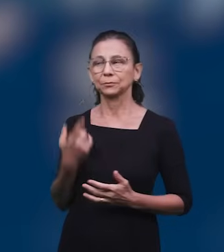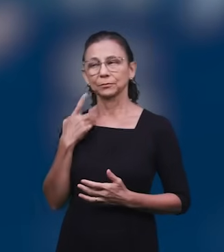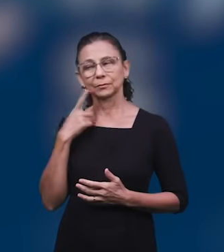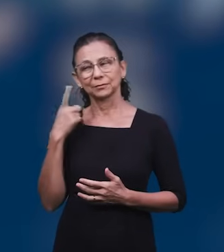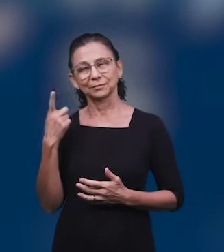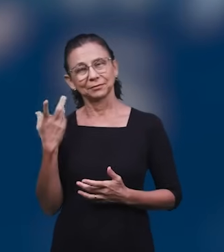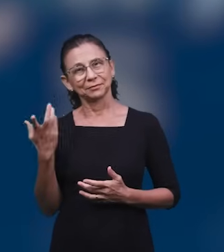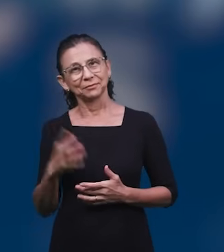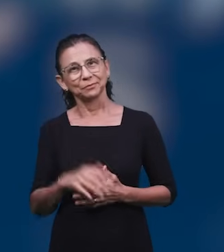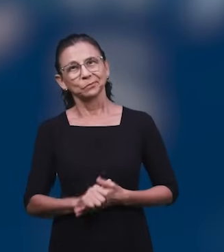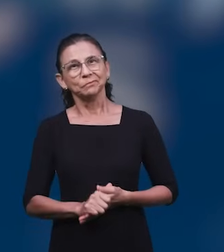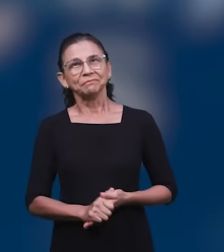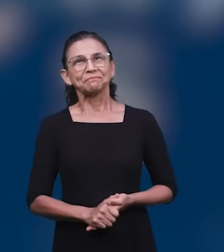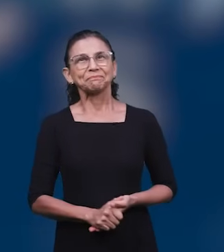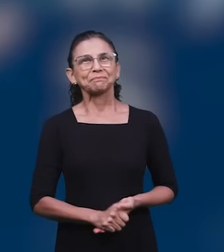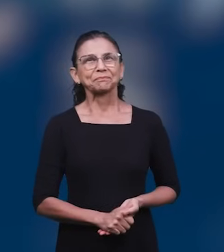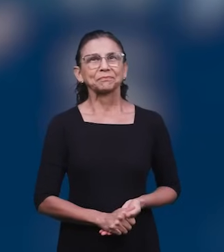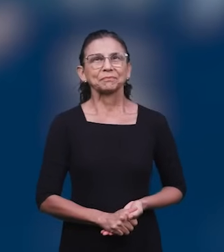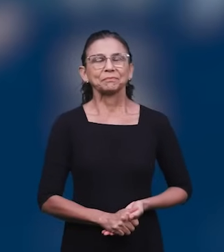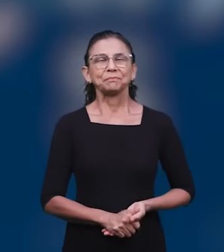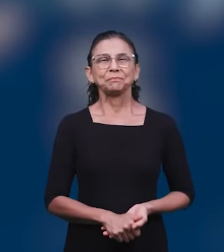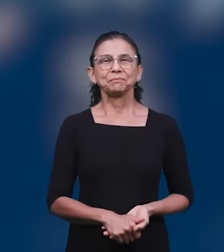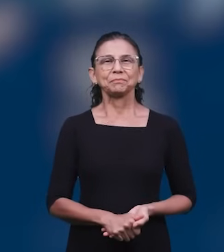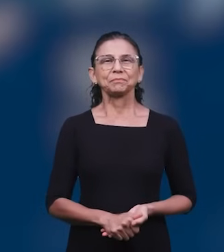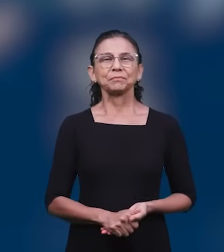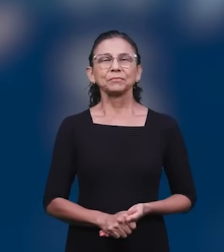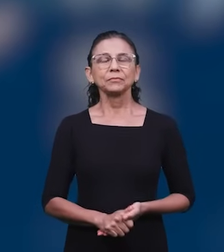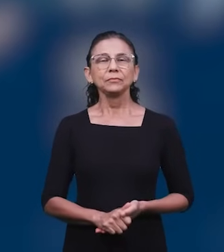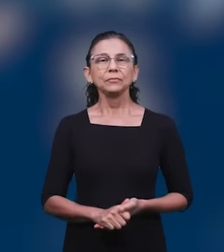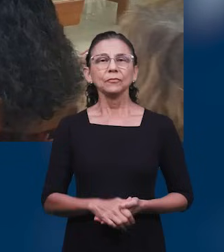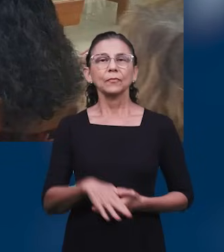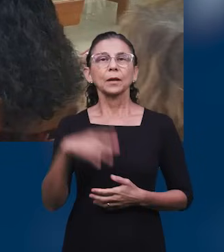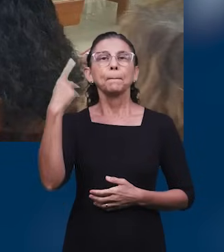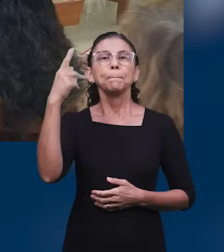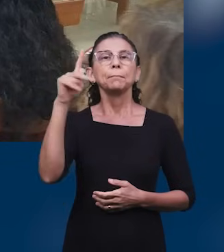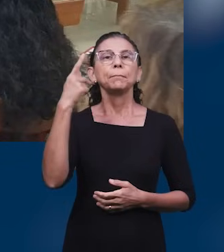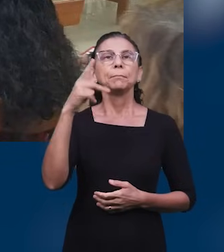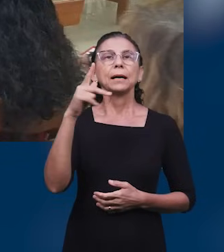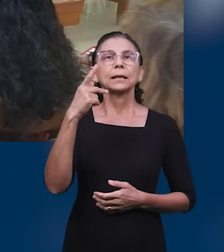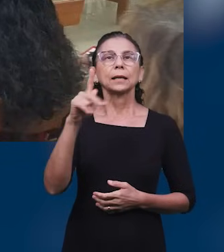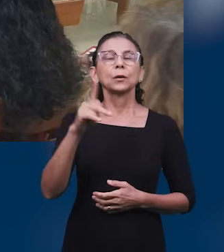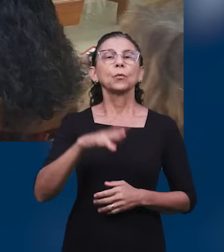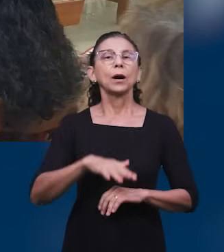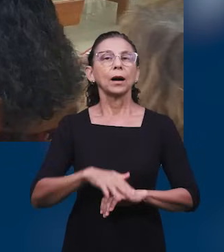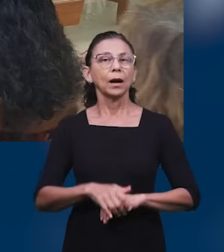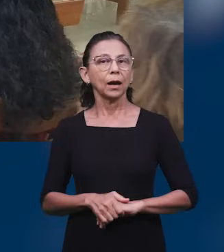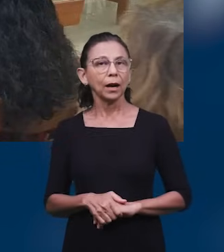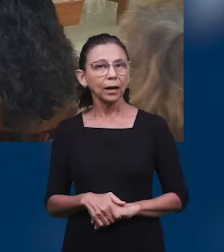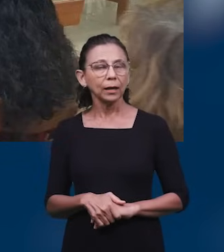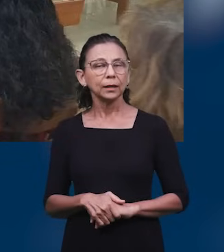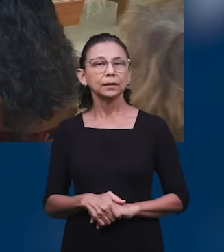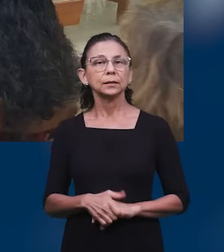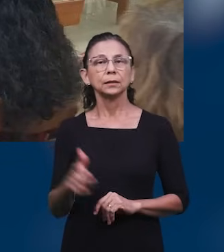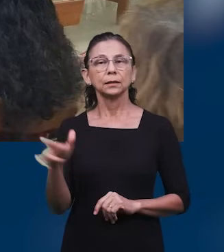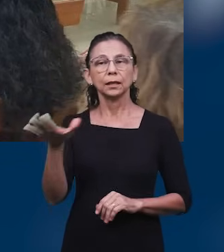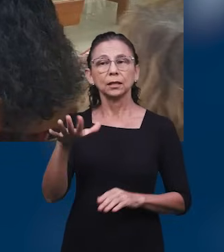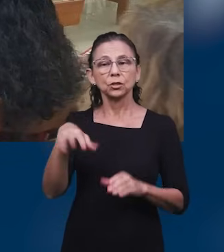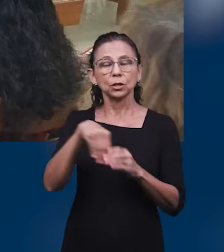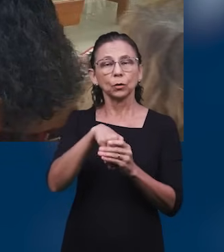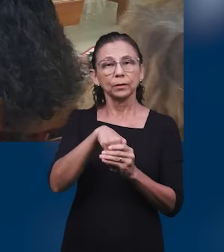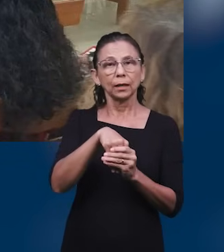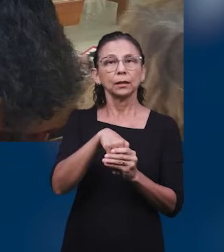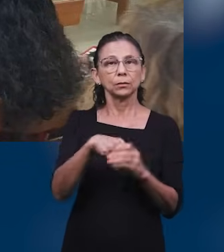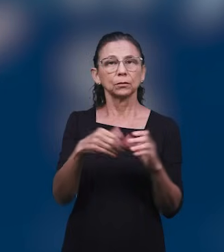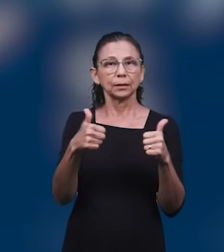adolescentes. Olha aí, os irmãos da Igreja Maranata de Capiatá, no Paraguai. Ali na Igreja de Assunção, também no Paraguai. Nesses